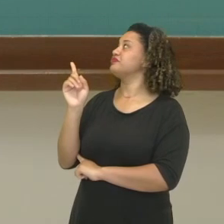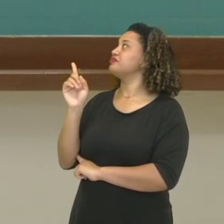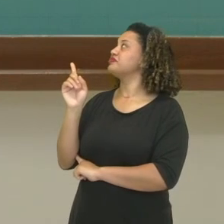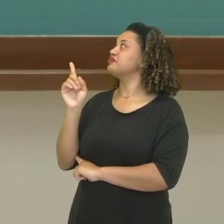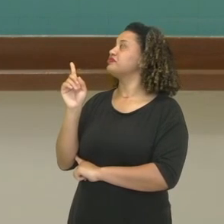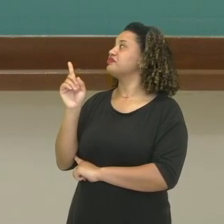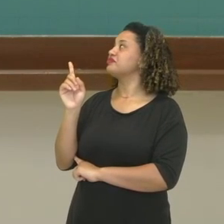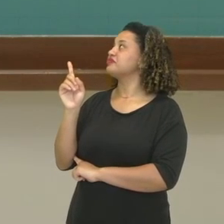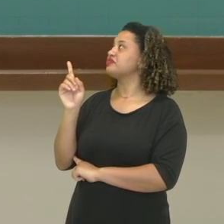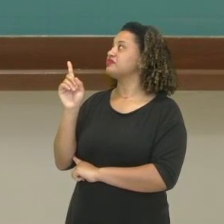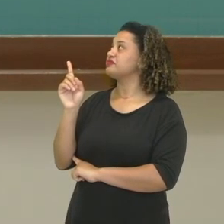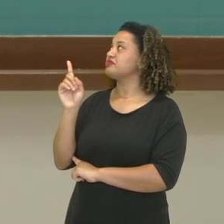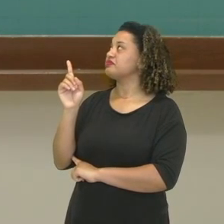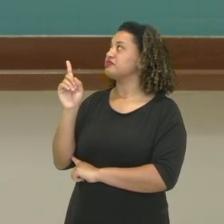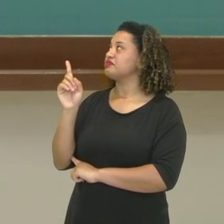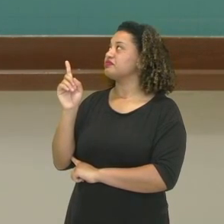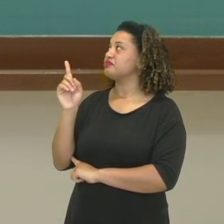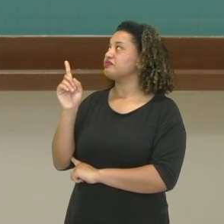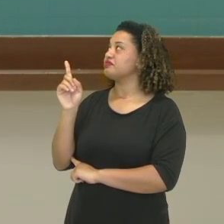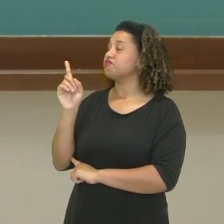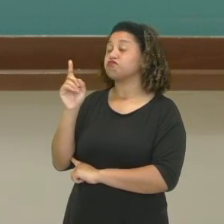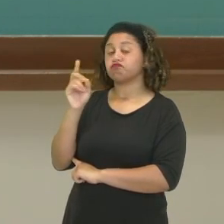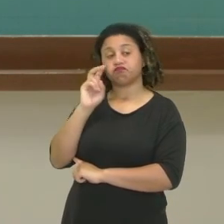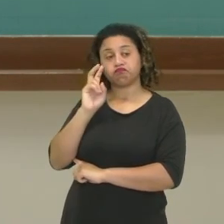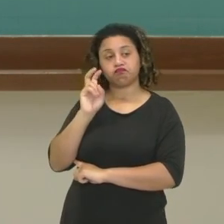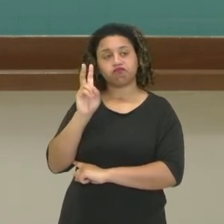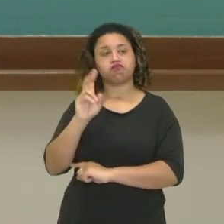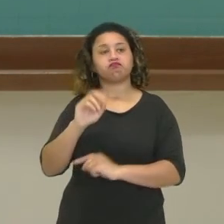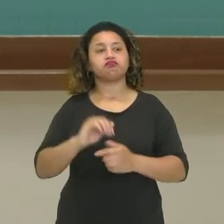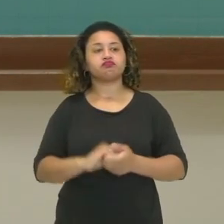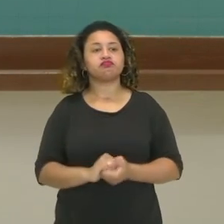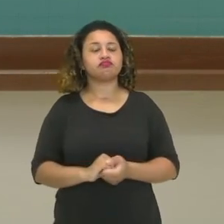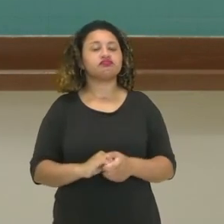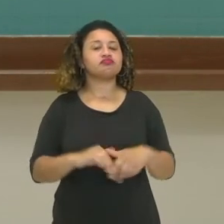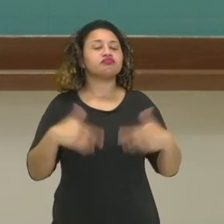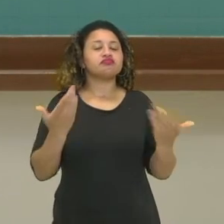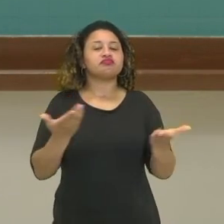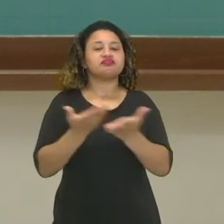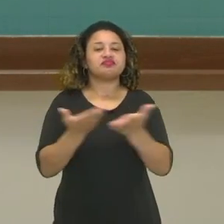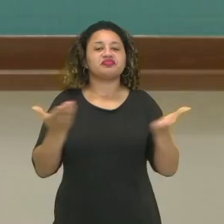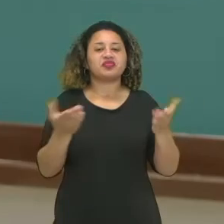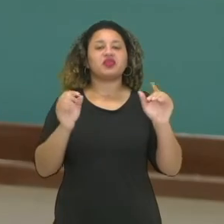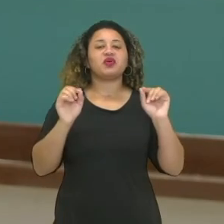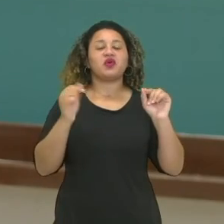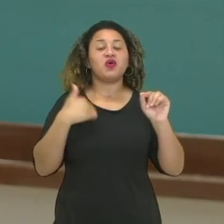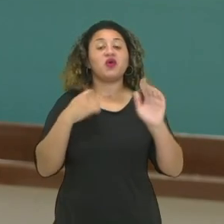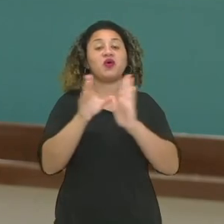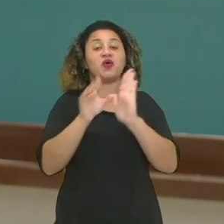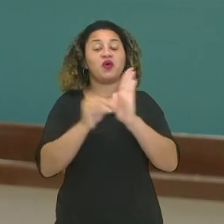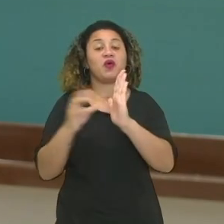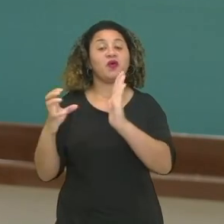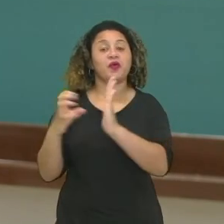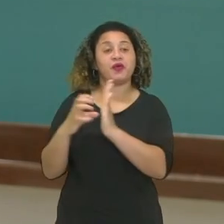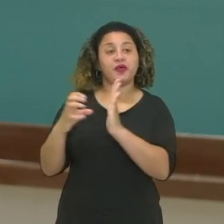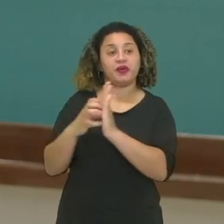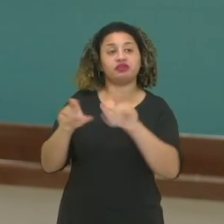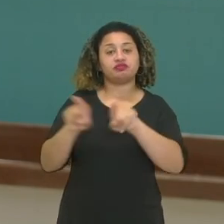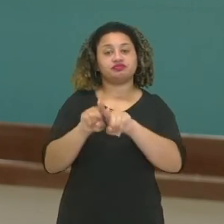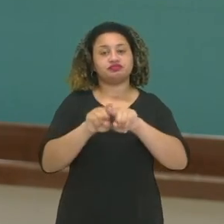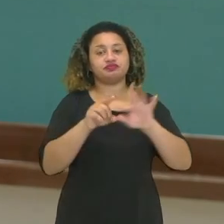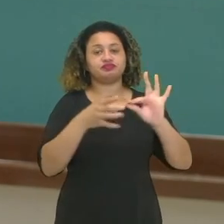montar o modelinho do HIV. Então, nessa aula, nós falamos sobre a AIDS e o